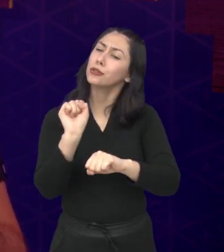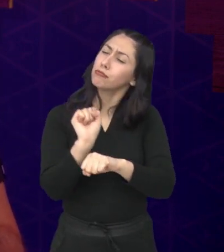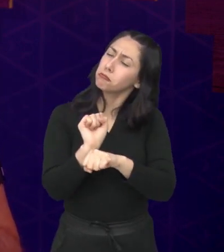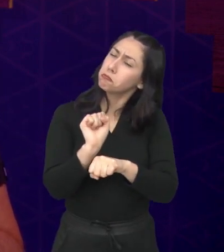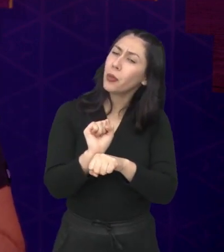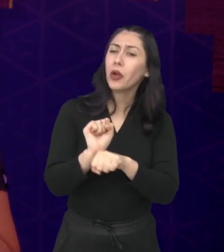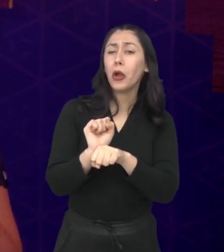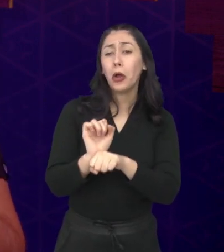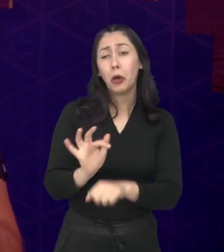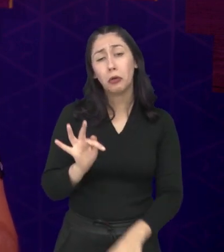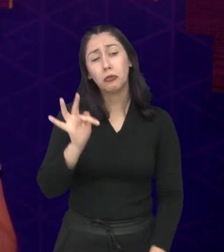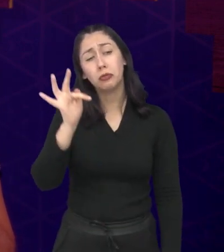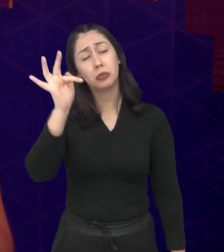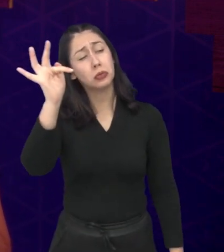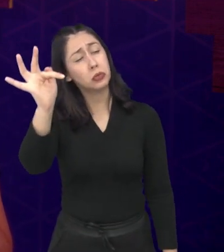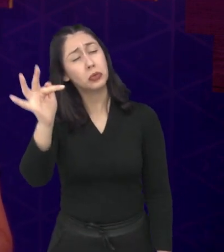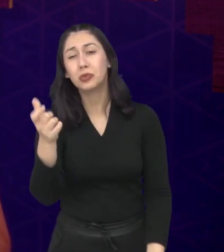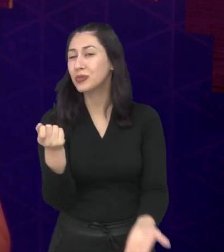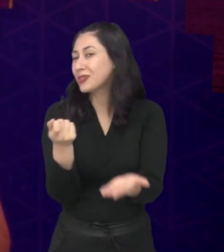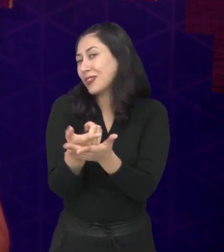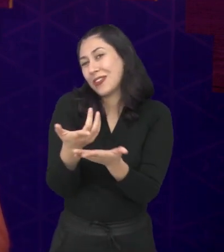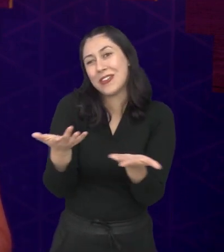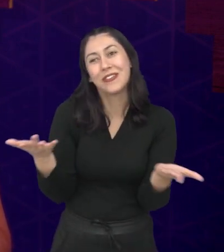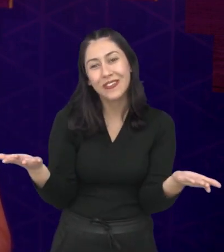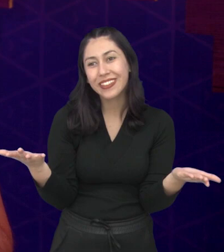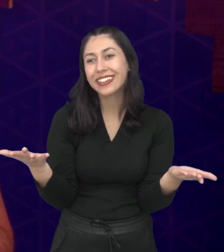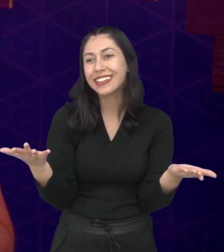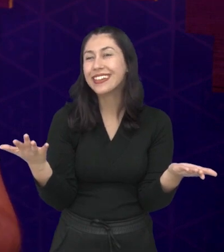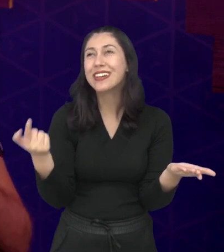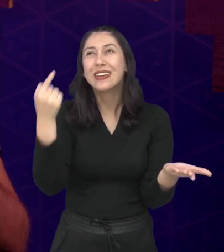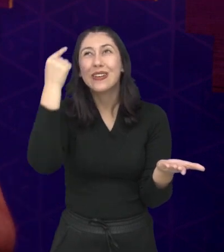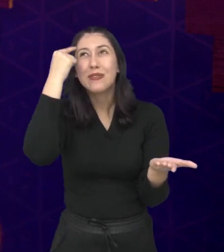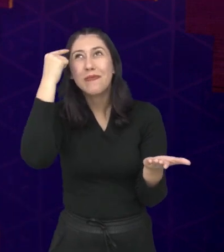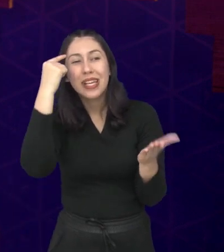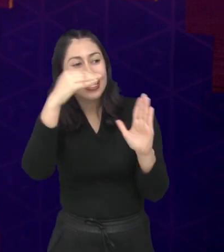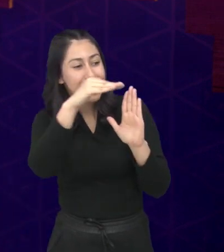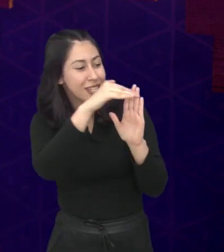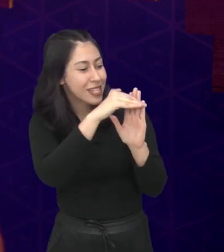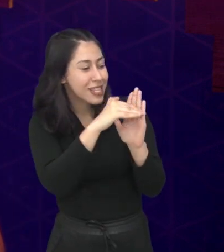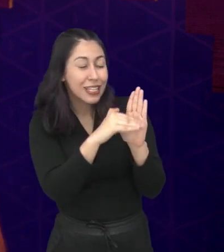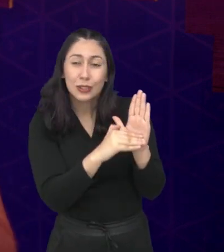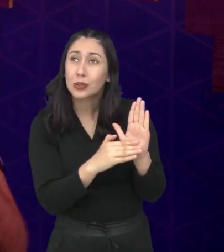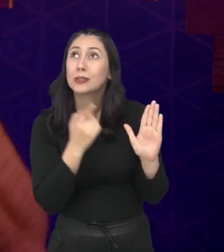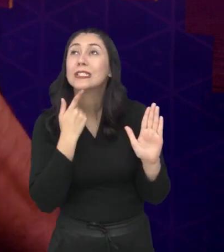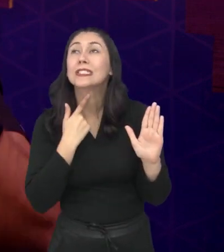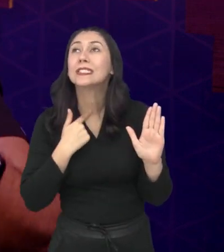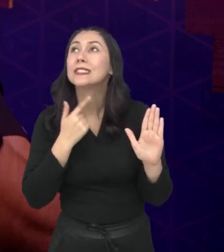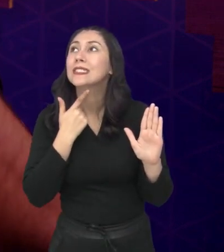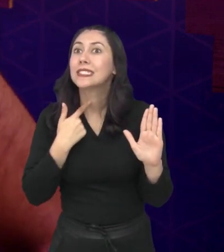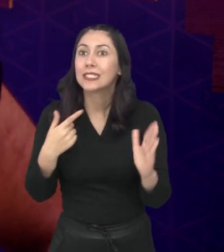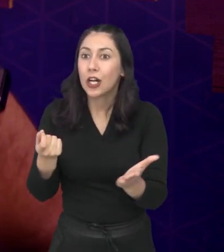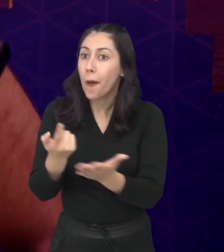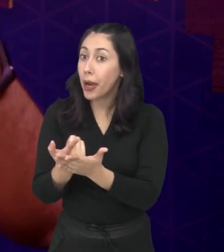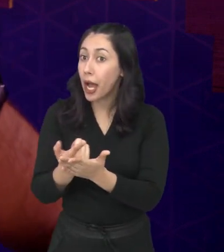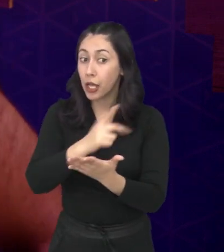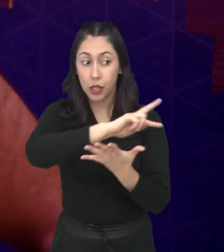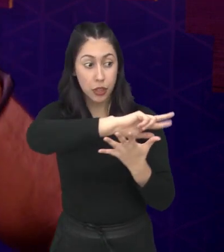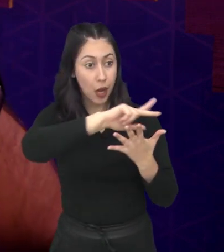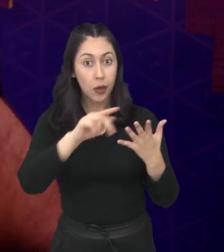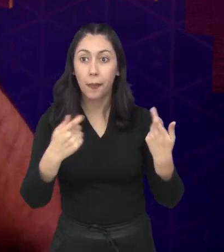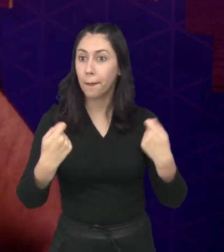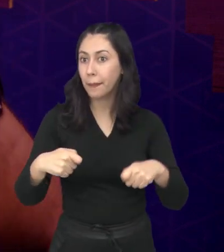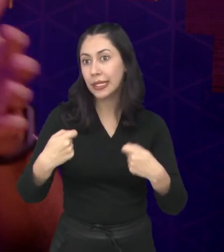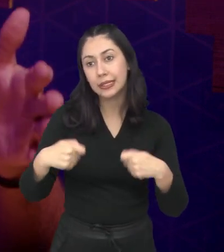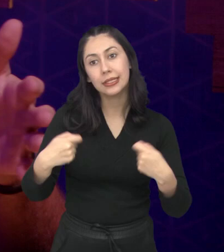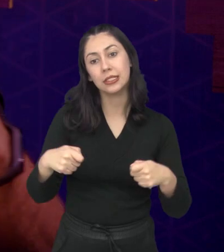depois, quando você tiver realmente condições para comprar aquilo. Então pense no que você está querendo e no que você está precisando comprar e